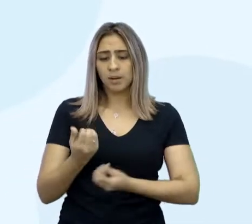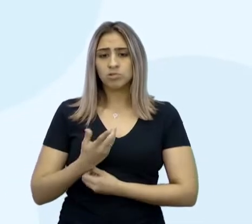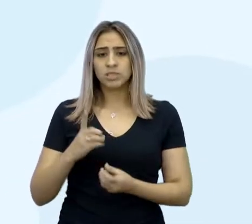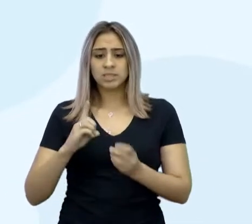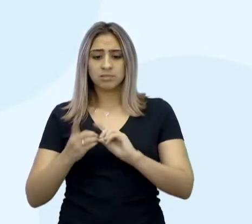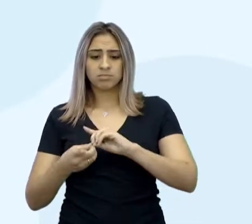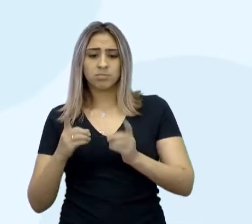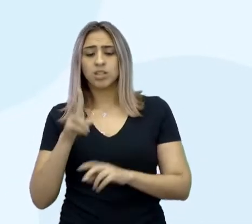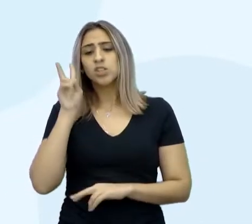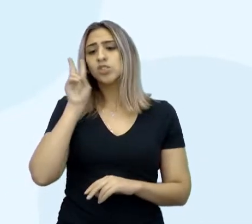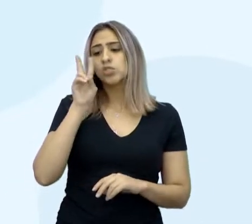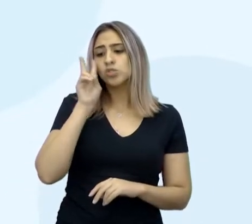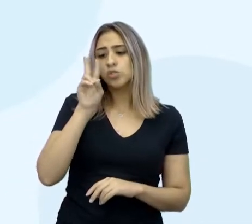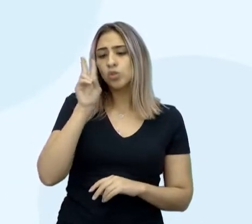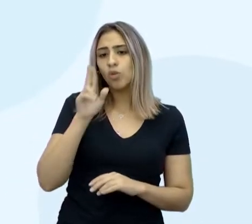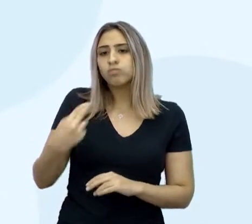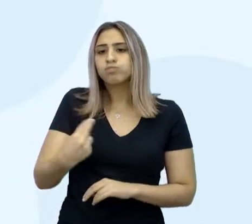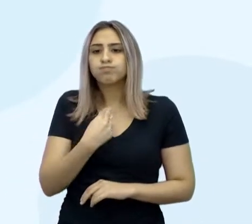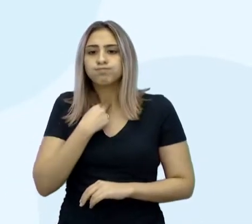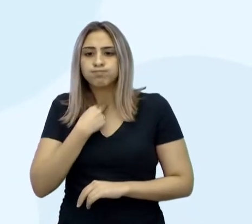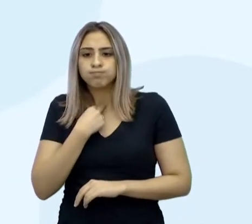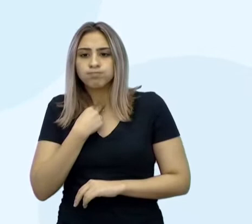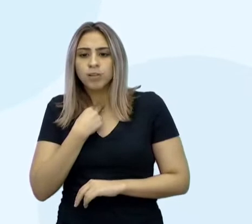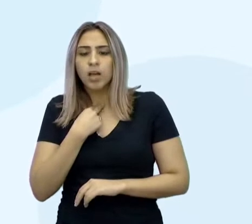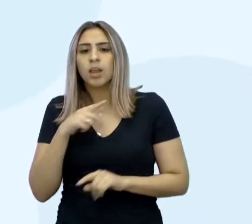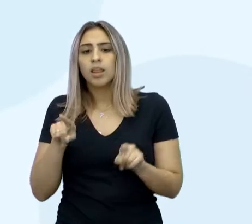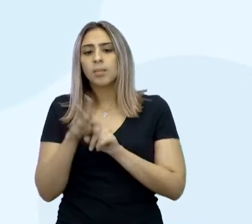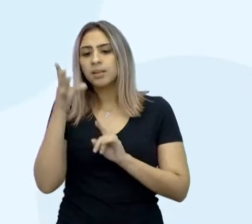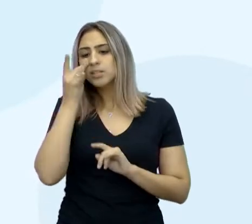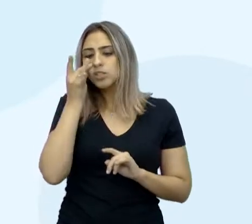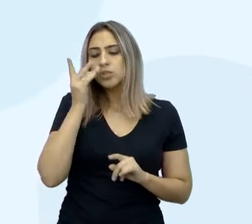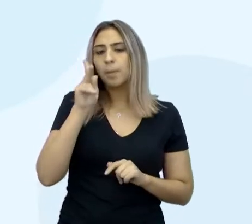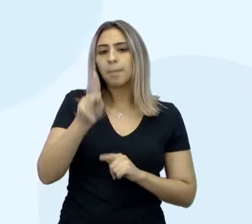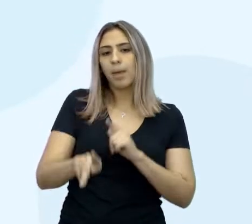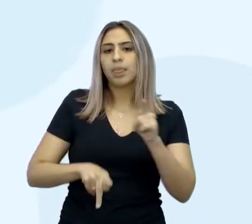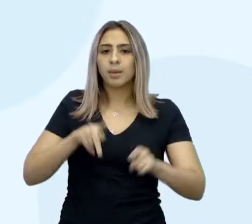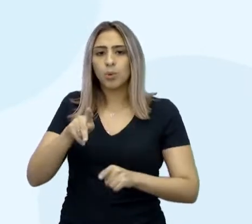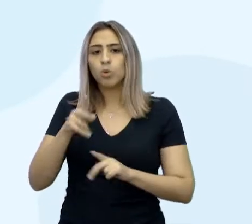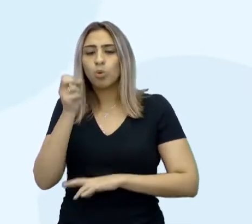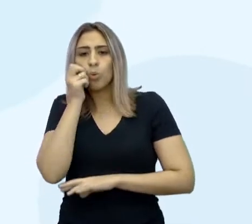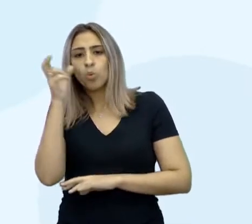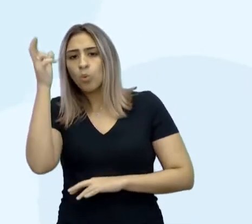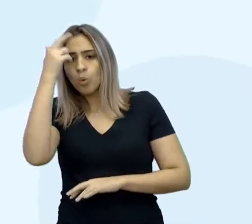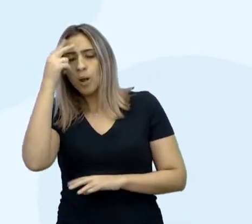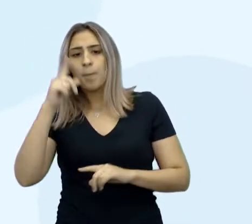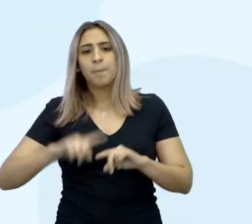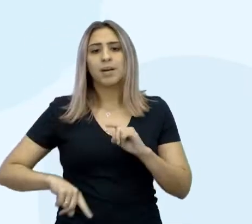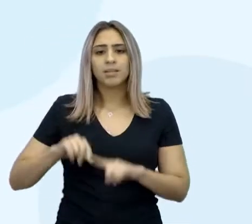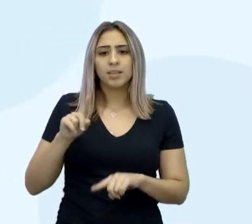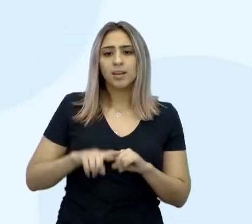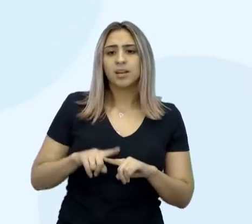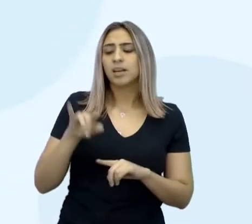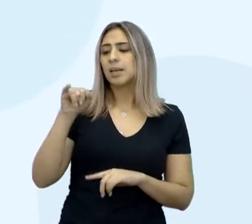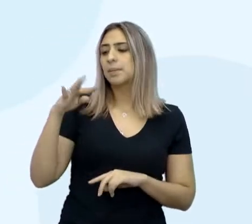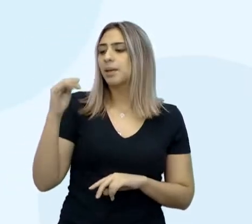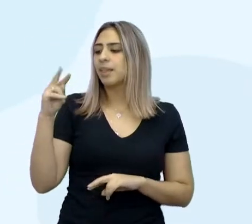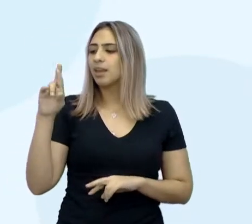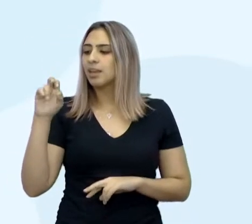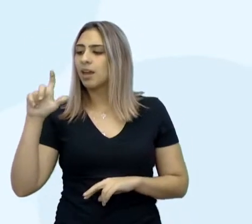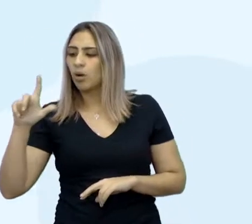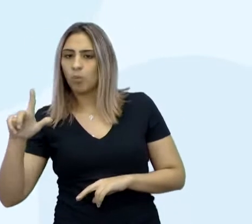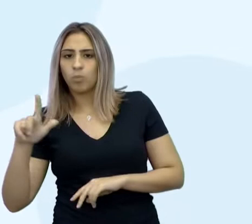demográficos, históricos de ocupação e a existência de patrimônios culturais, materiais e